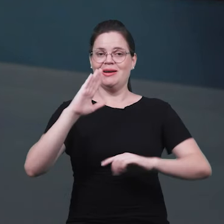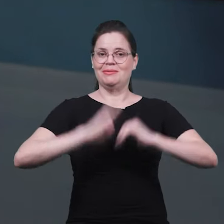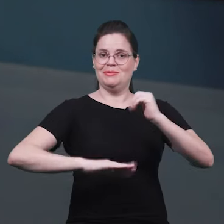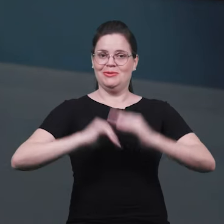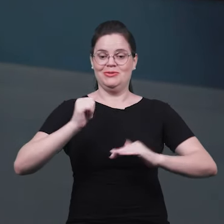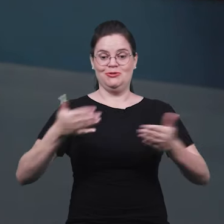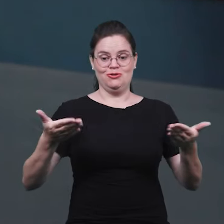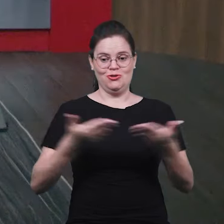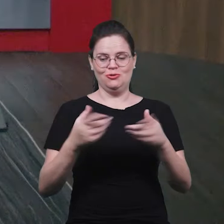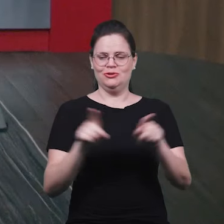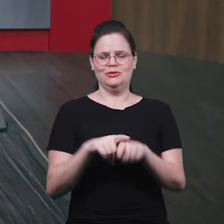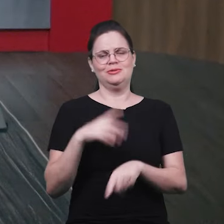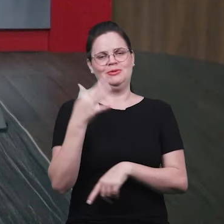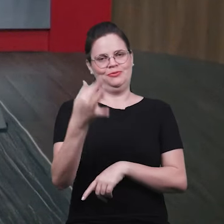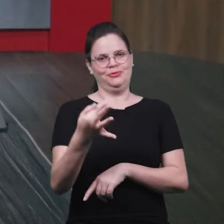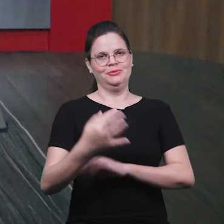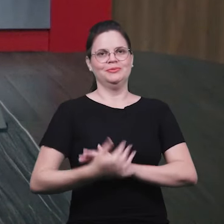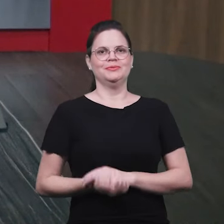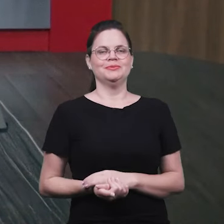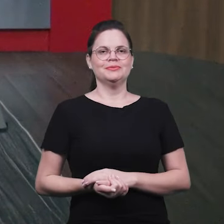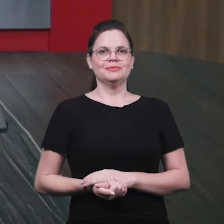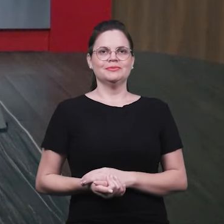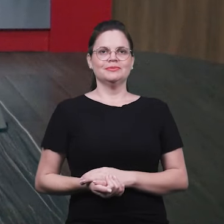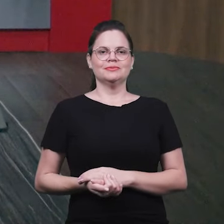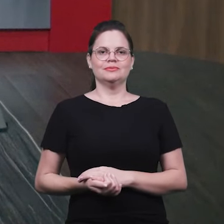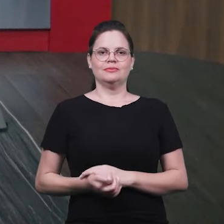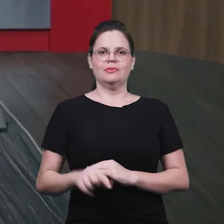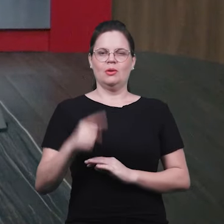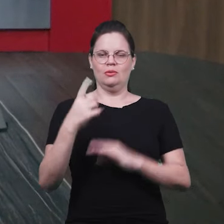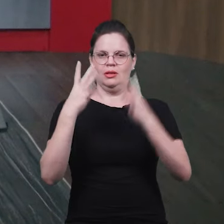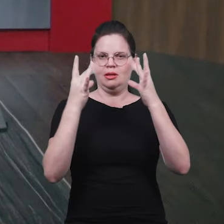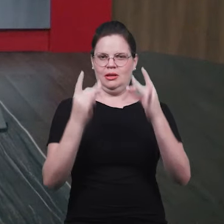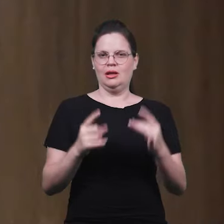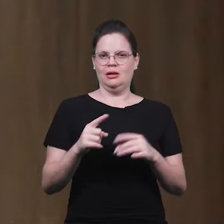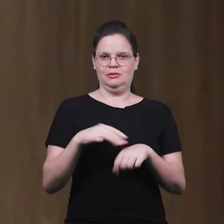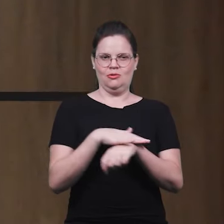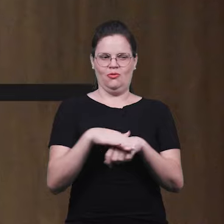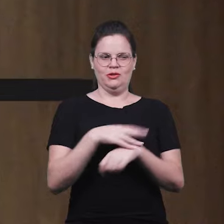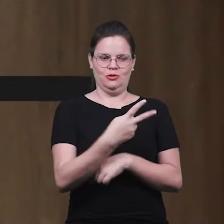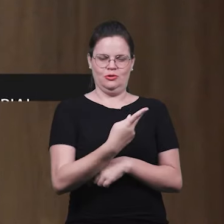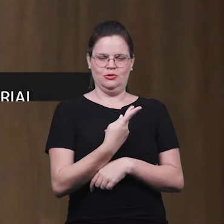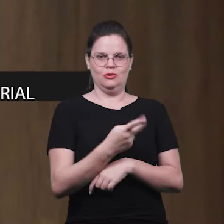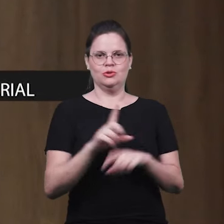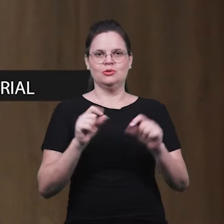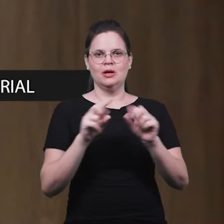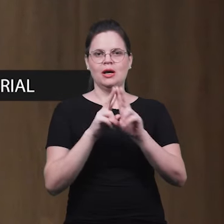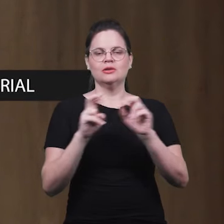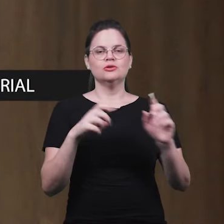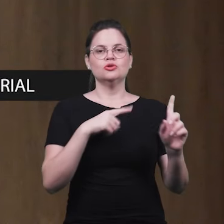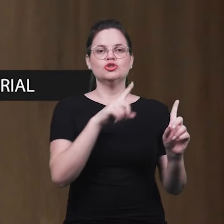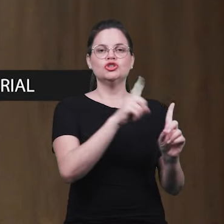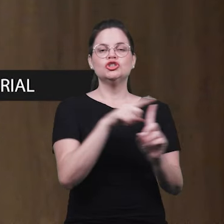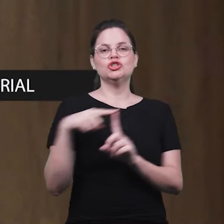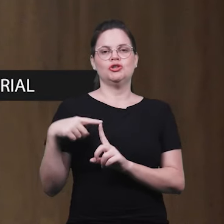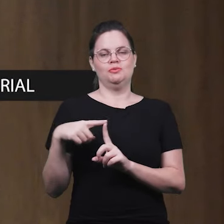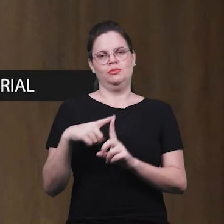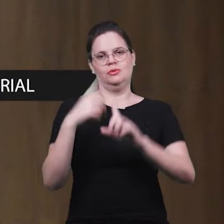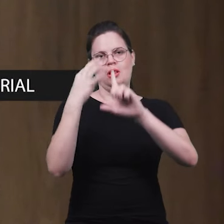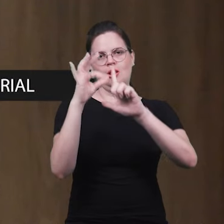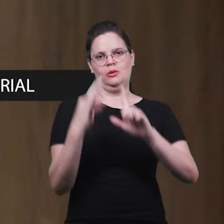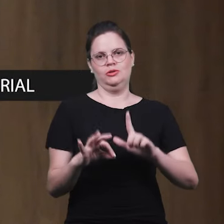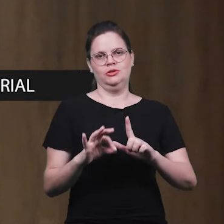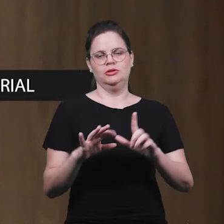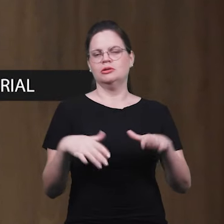profissão do presente. Um detalhe que você comentou ali em off, que eu vi, é os modais, né? Quais os modais